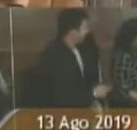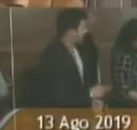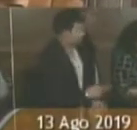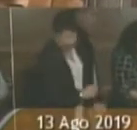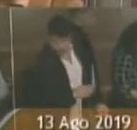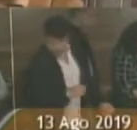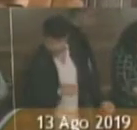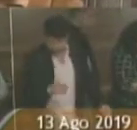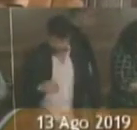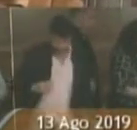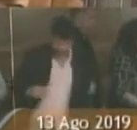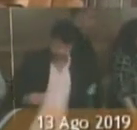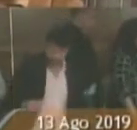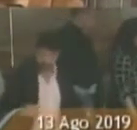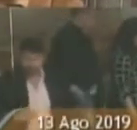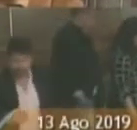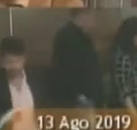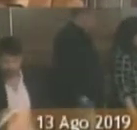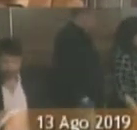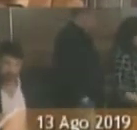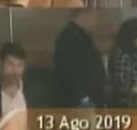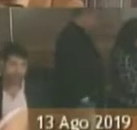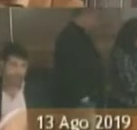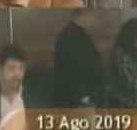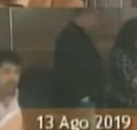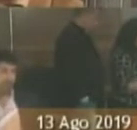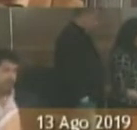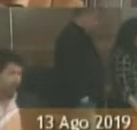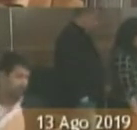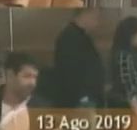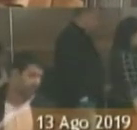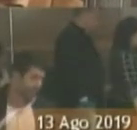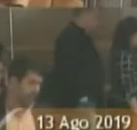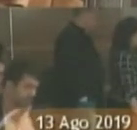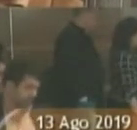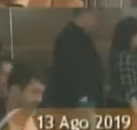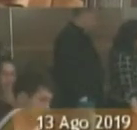não contra a questão do bloco.